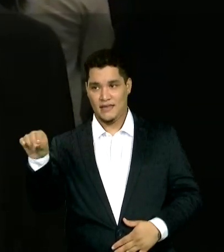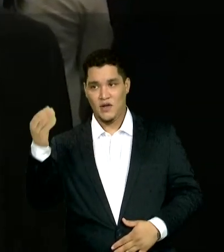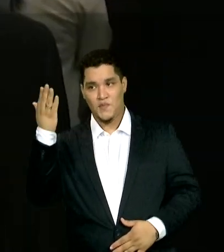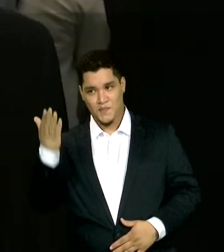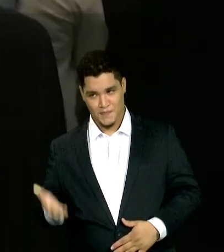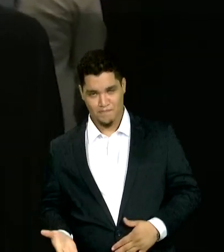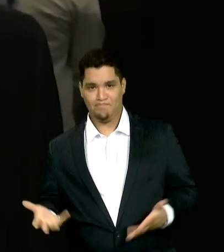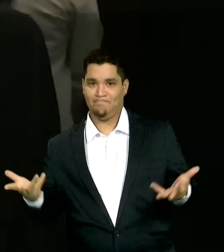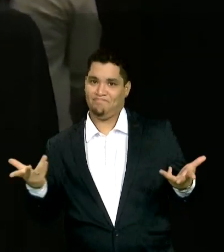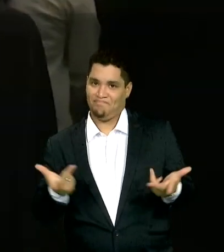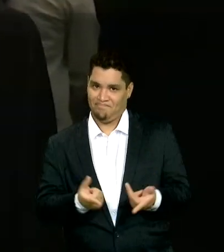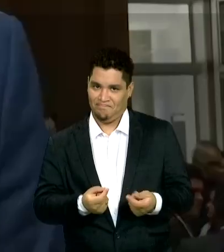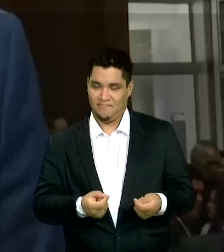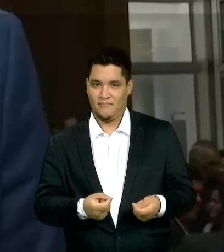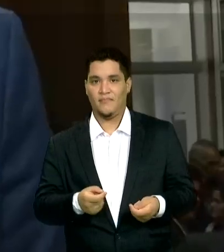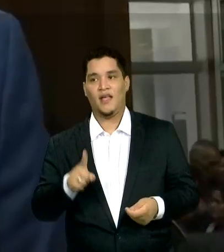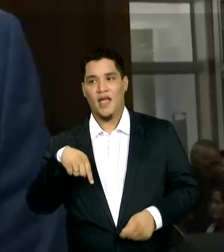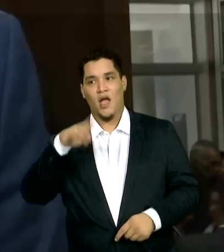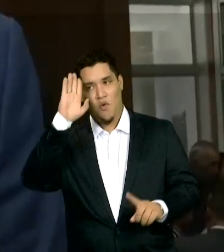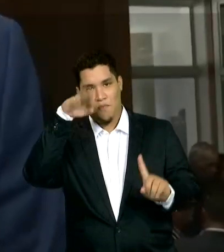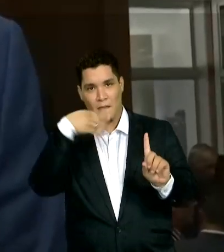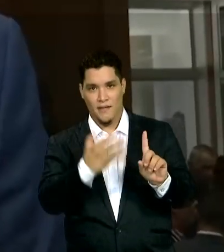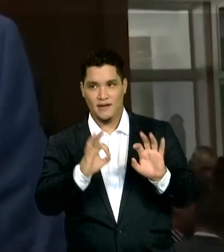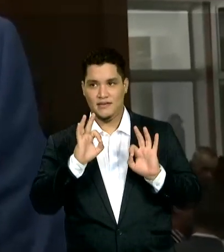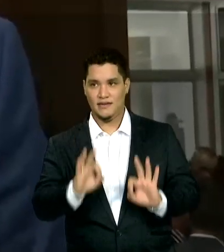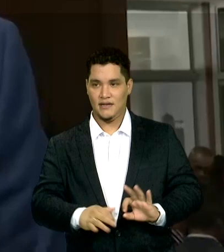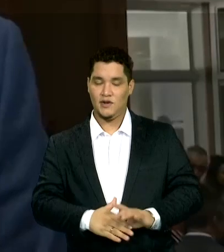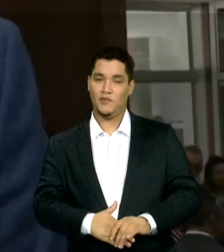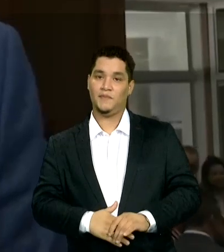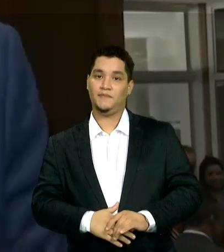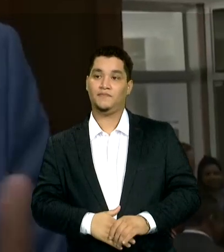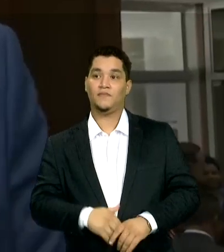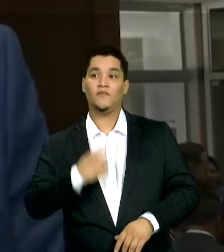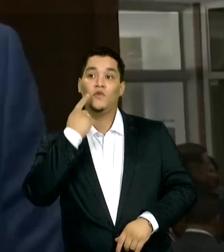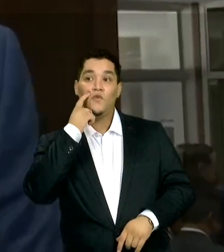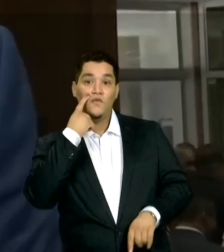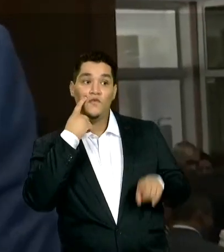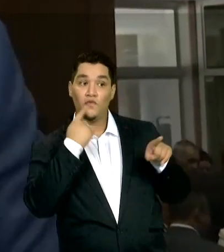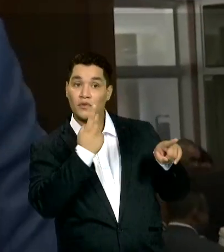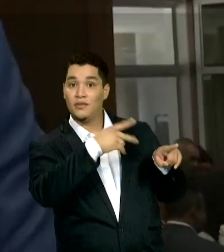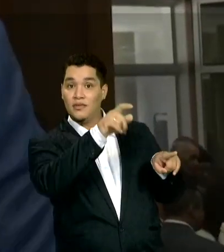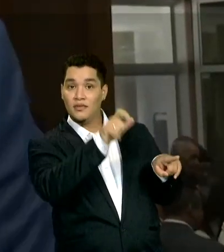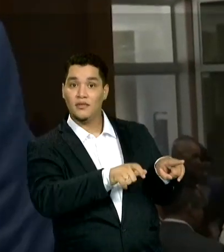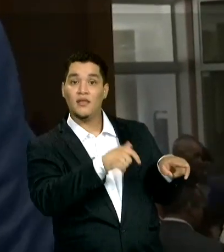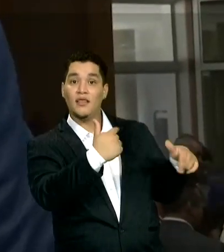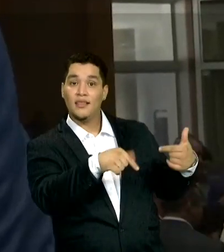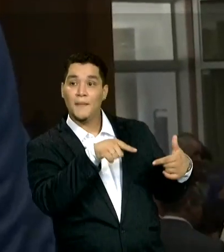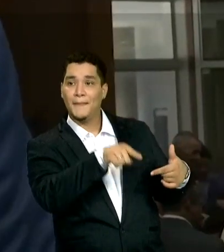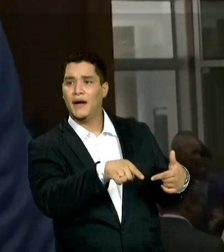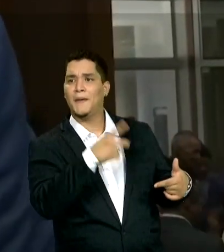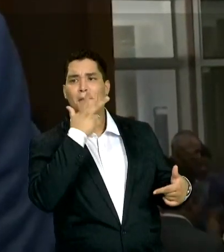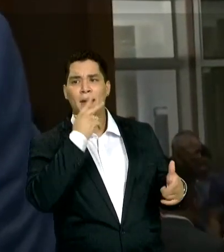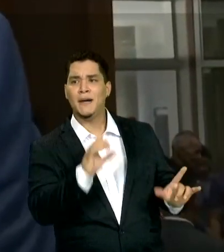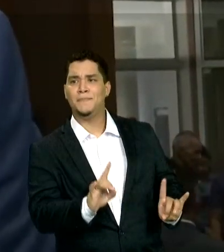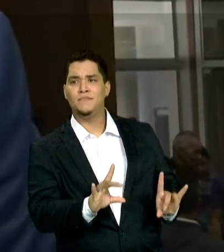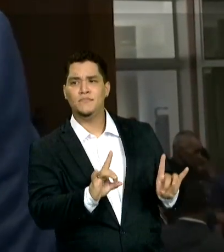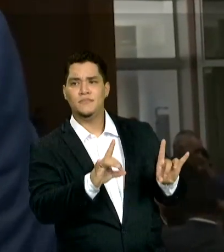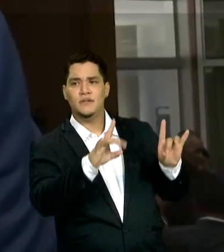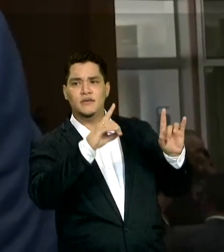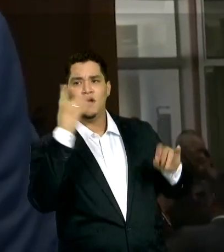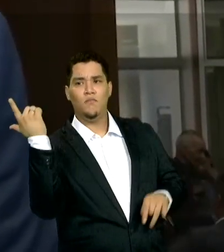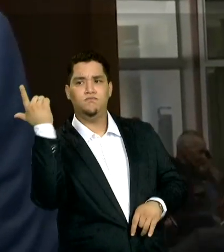essa homenagem tão justa. André Fufuca, que tem trabalho prestado pelo Maranhão como deputado estadual, deputado federal e agora como ministro do